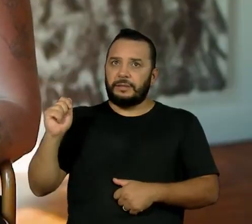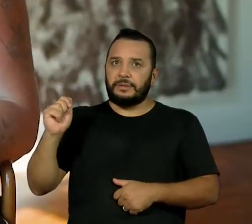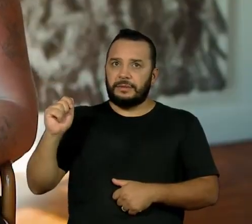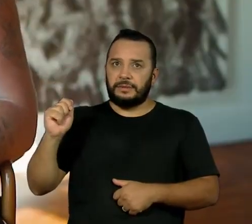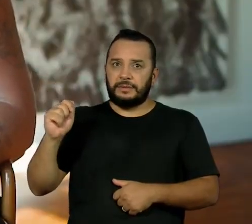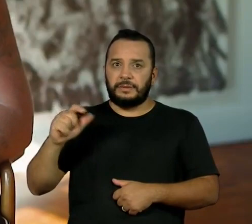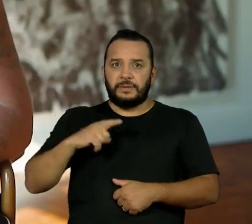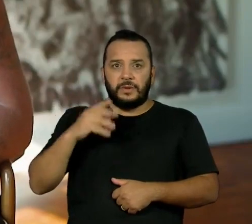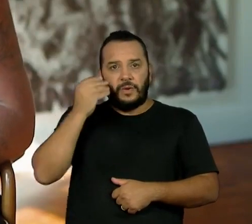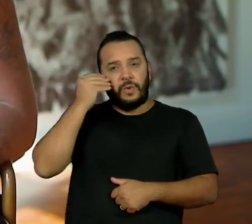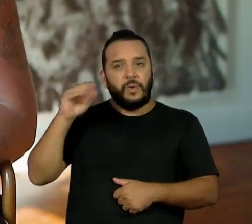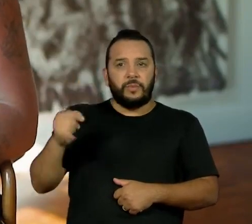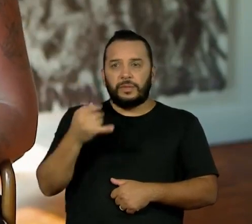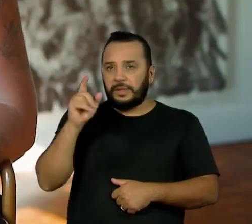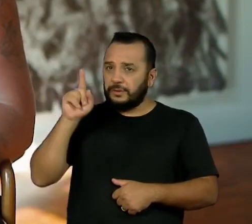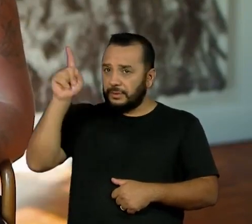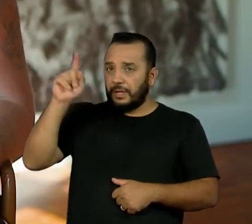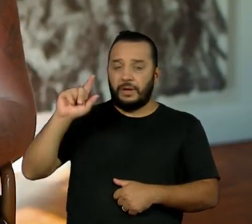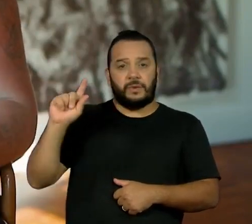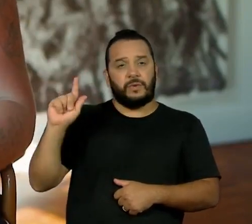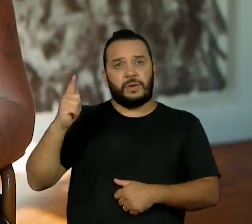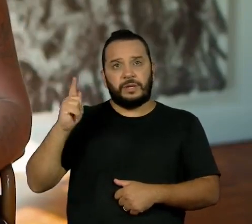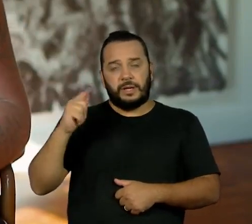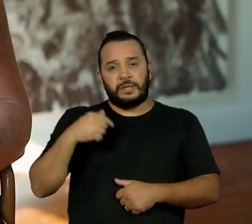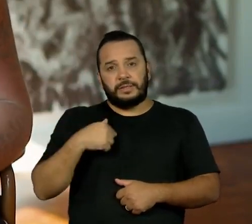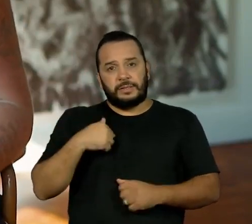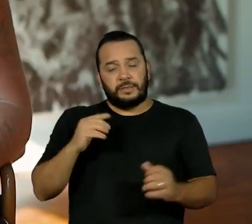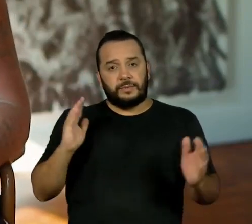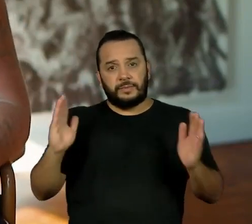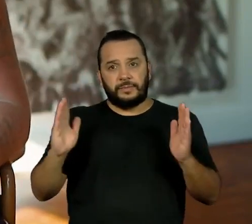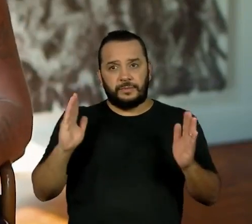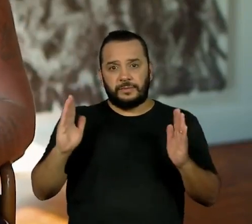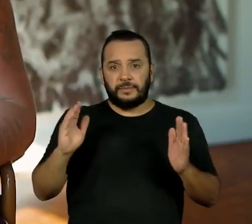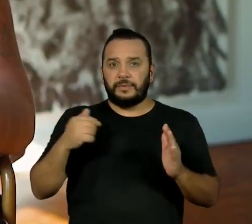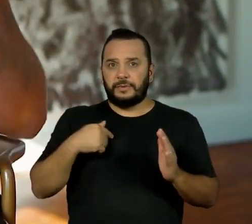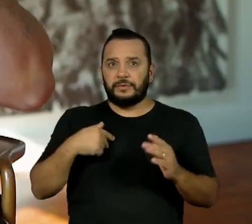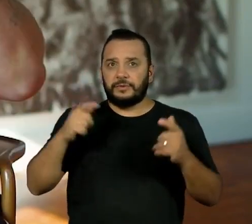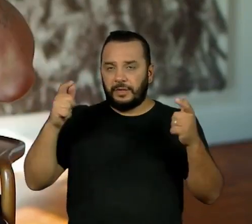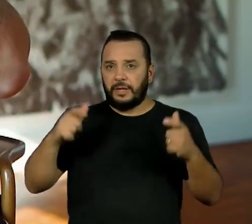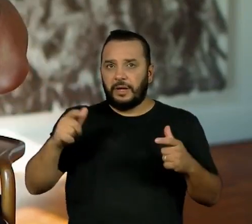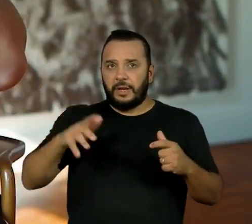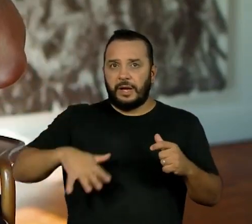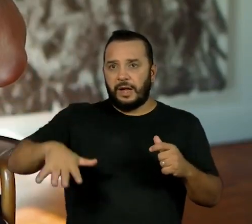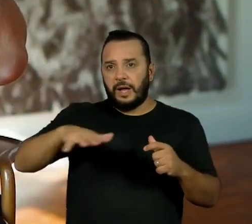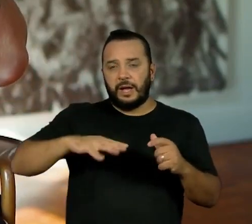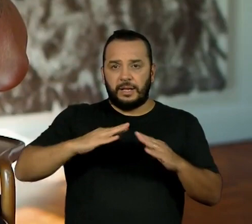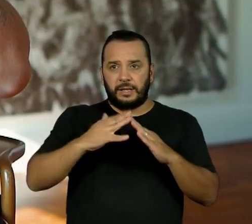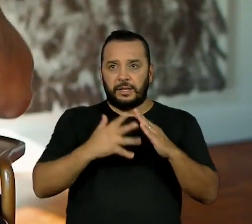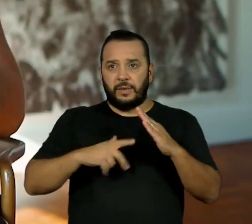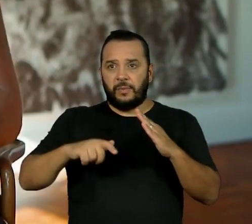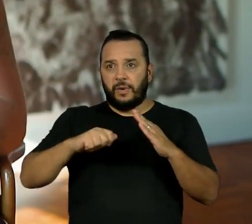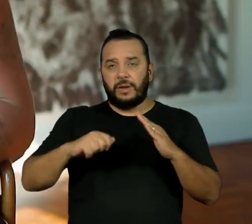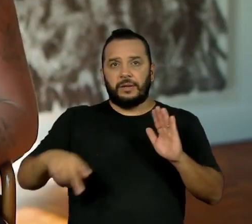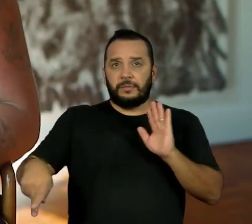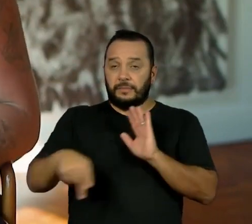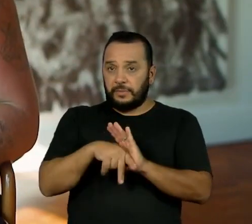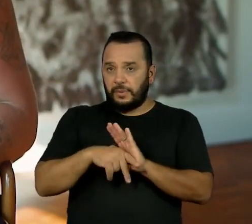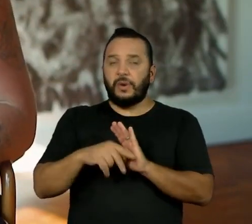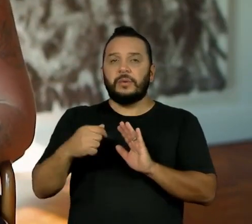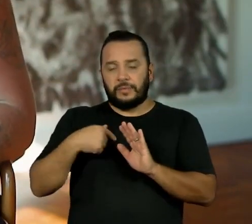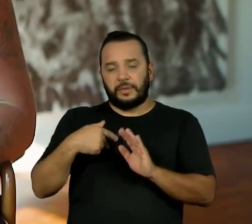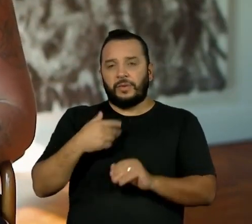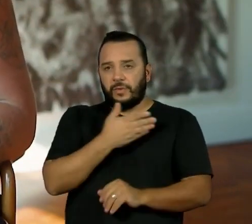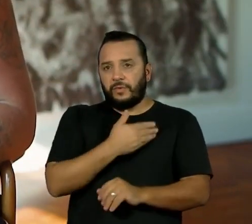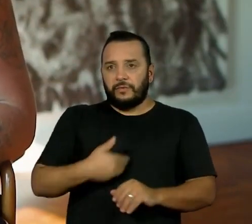onde eu tive a oportunidade de passar um tempo no território Calunga, que é um território quilombola demarcado na região do